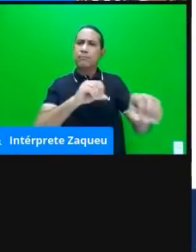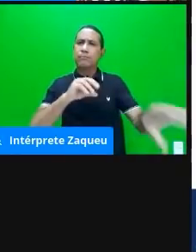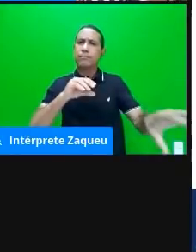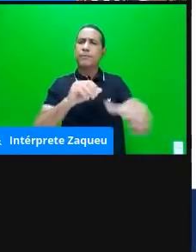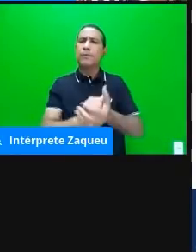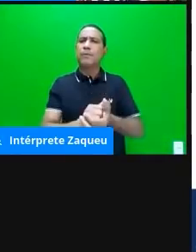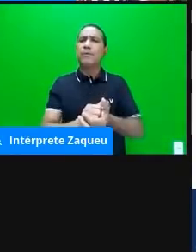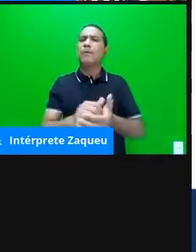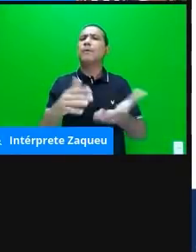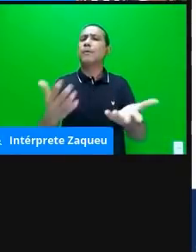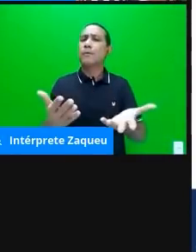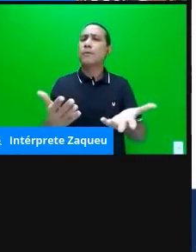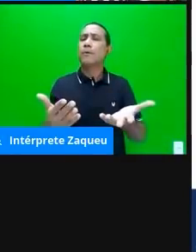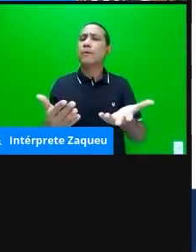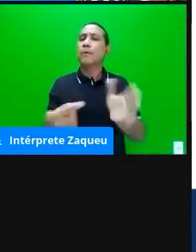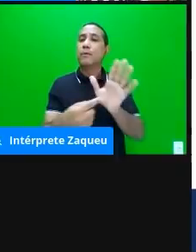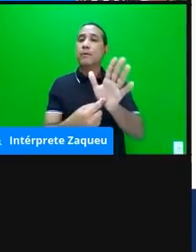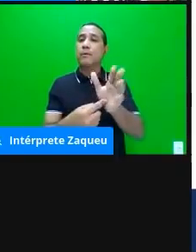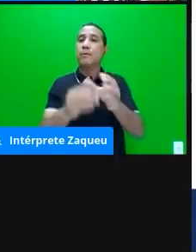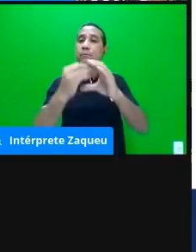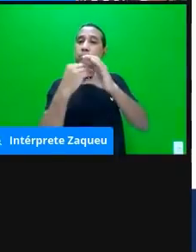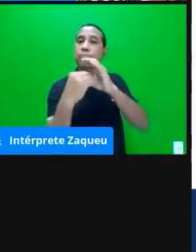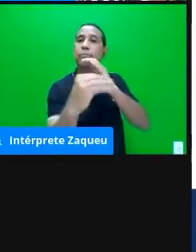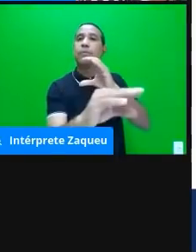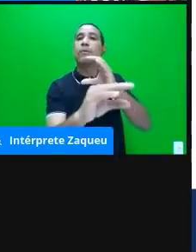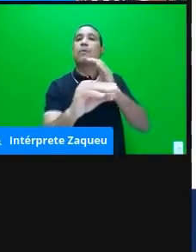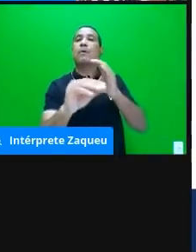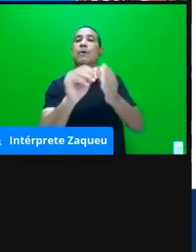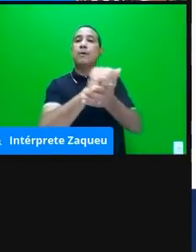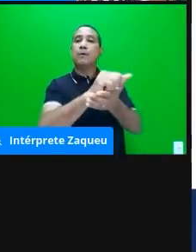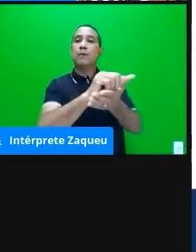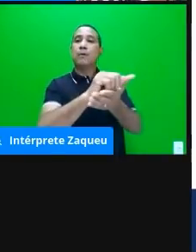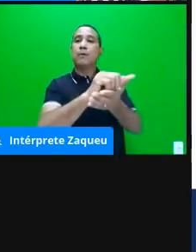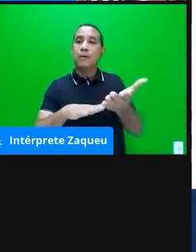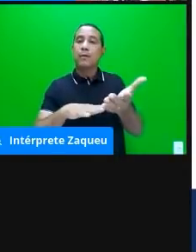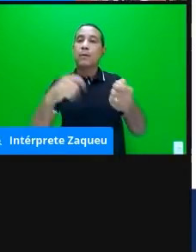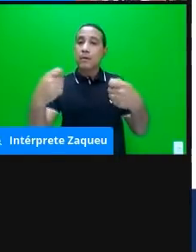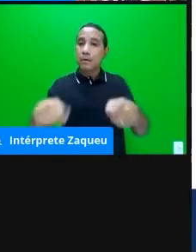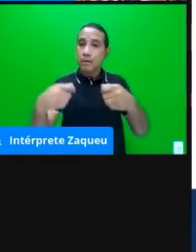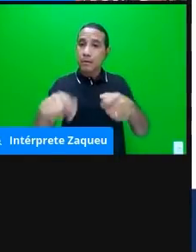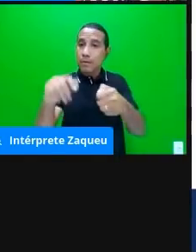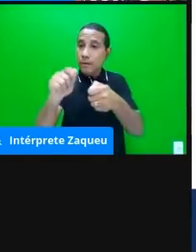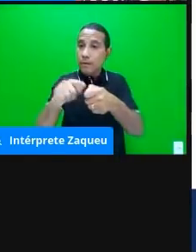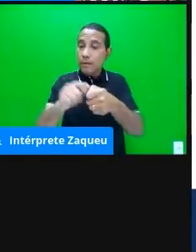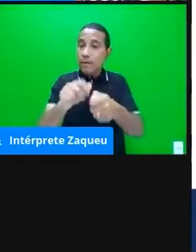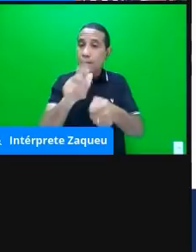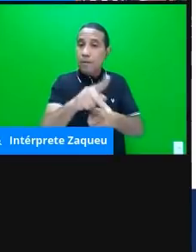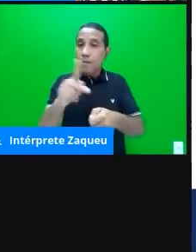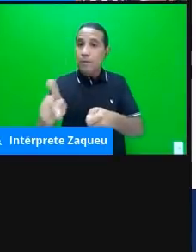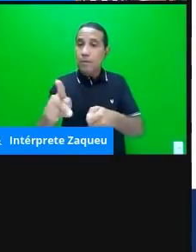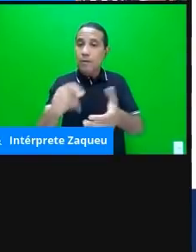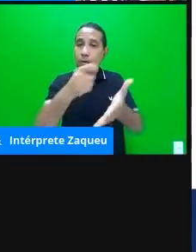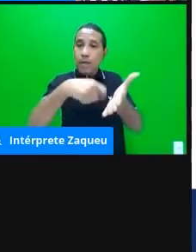Será disponibilizada uma atividade que deverá ser elaborada pelos professores inscritos